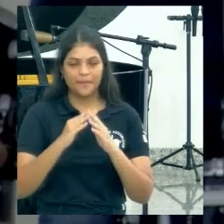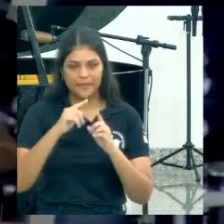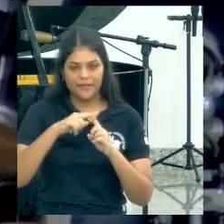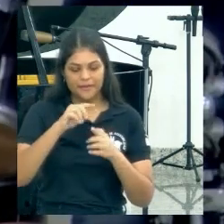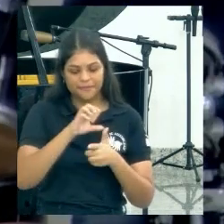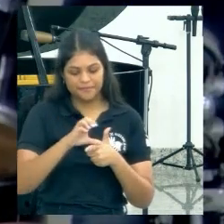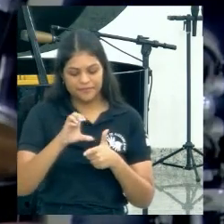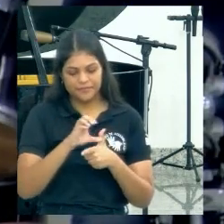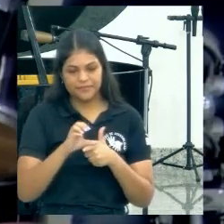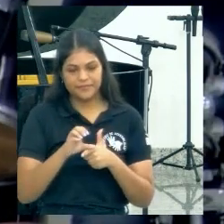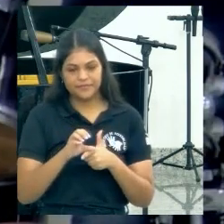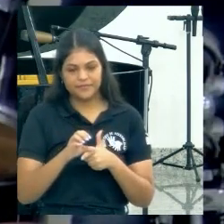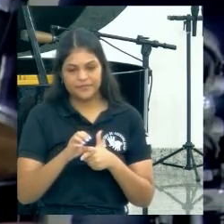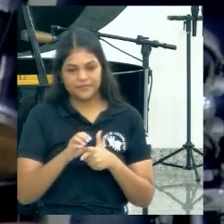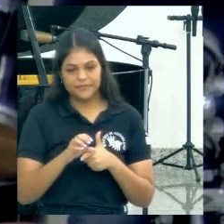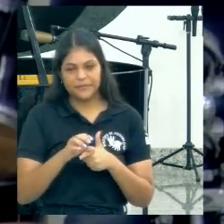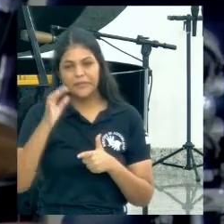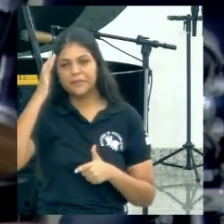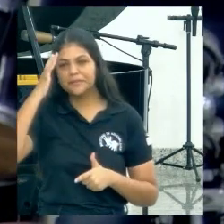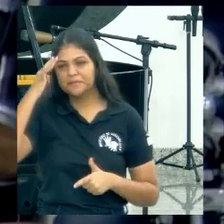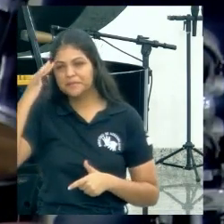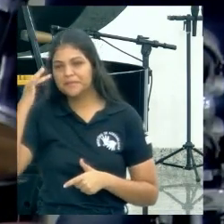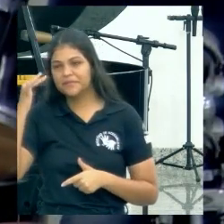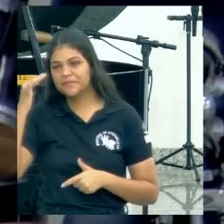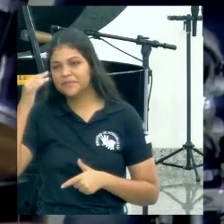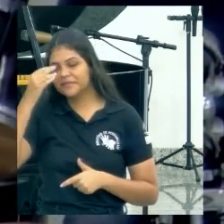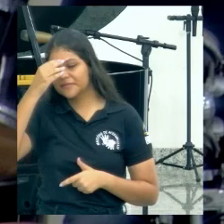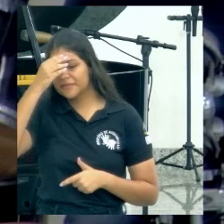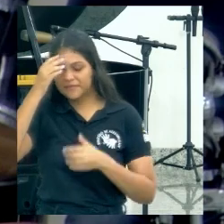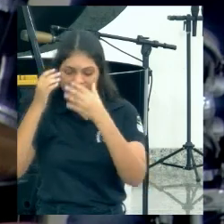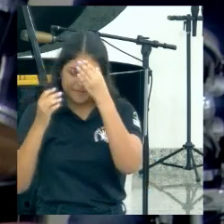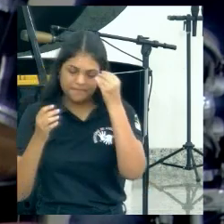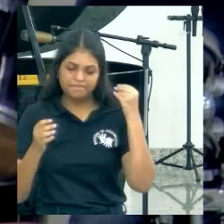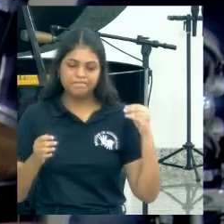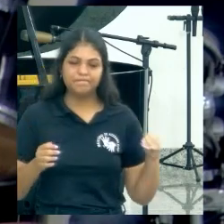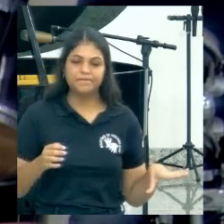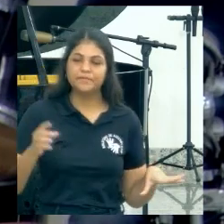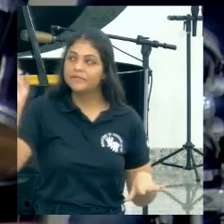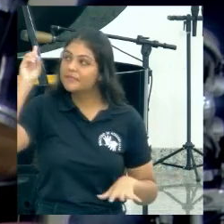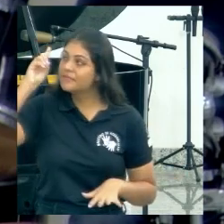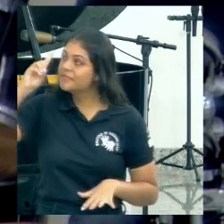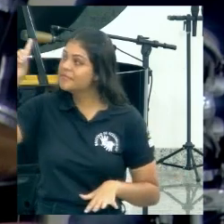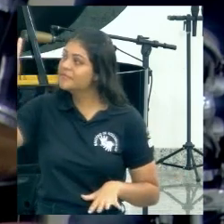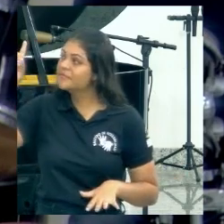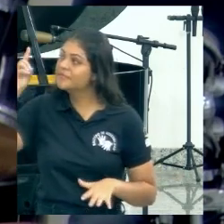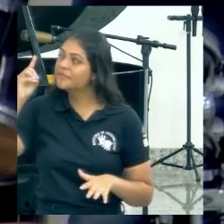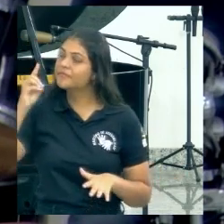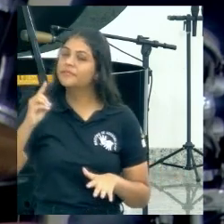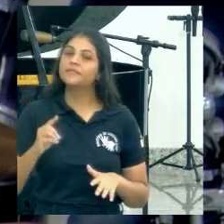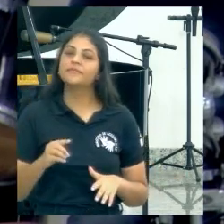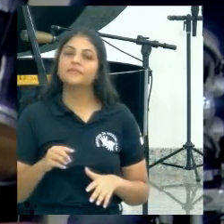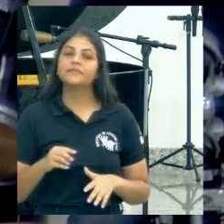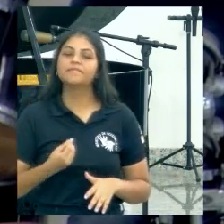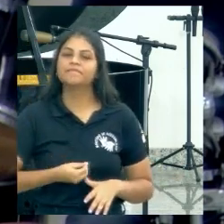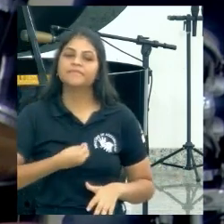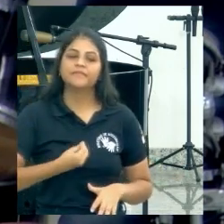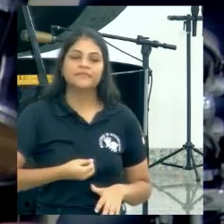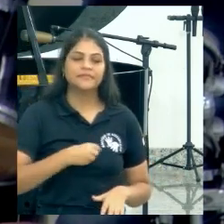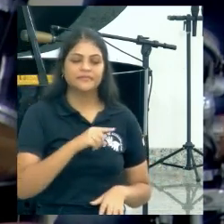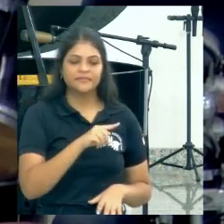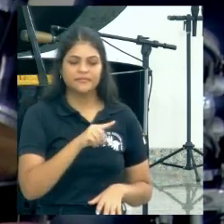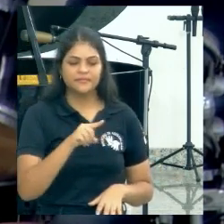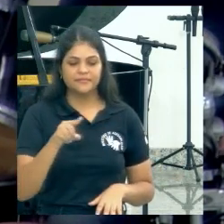a ideia de desistir de Deus, desistir de você, desistir da vida, desistir de quem você